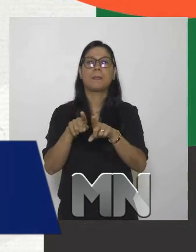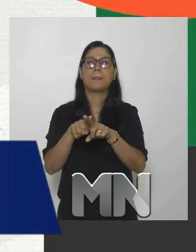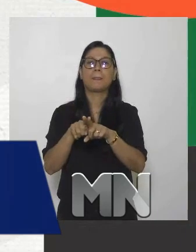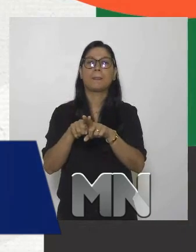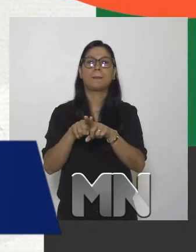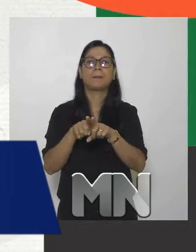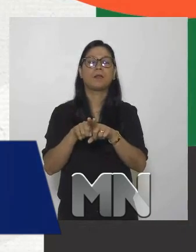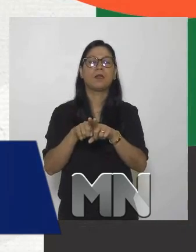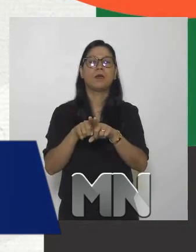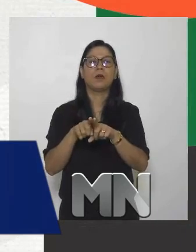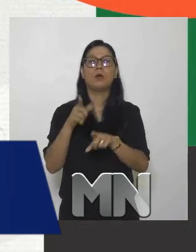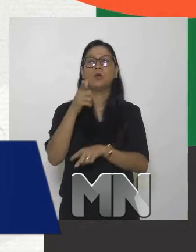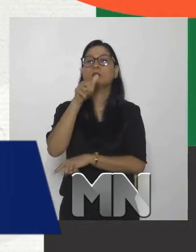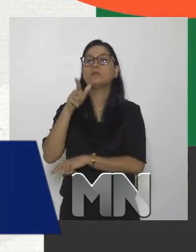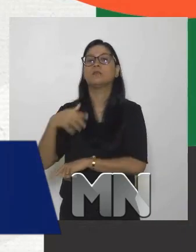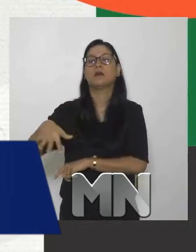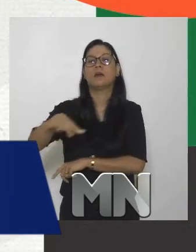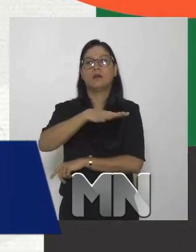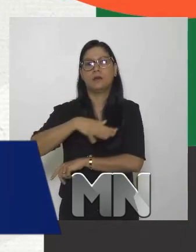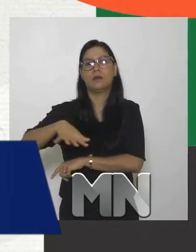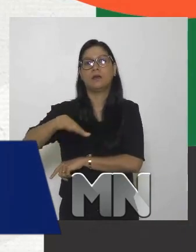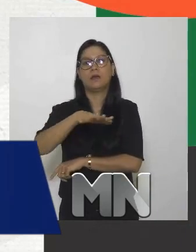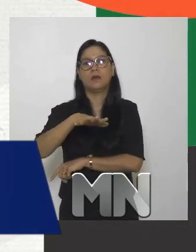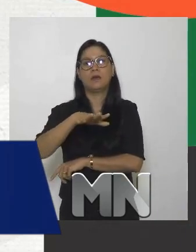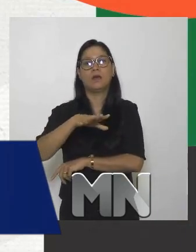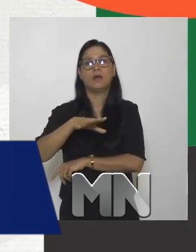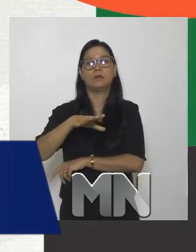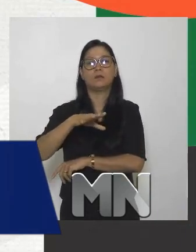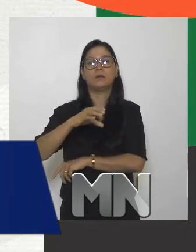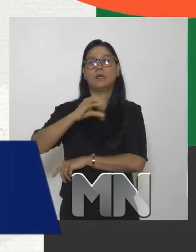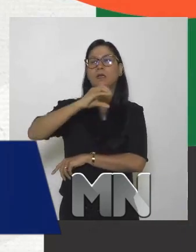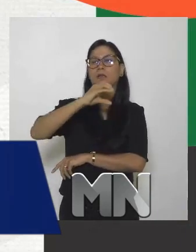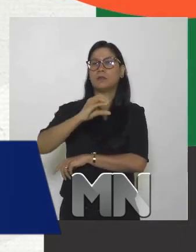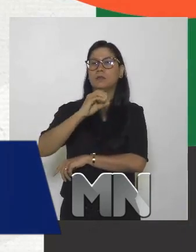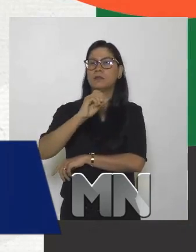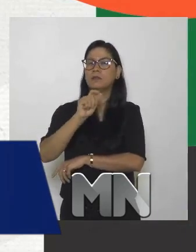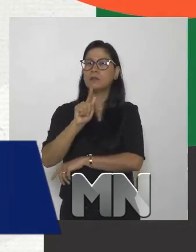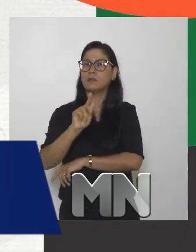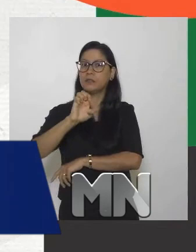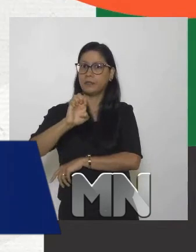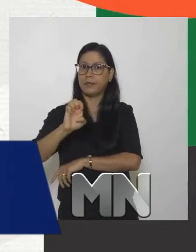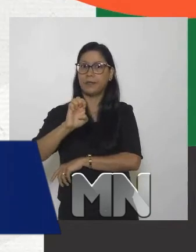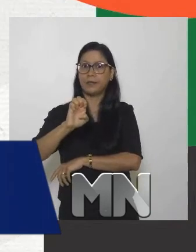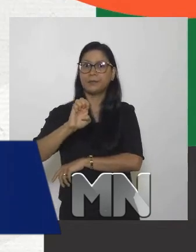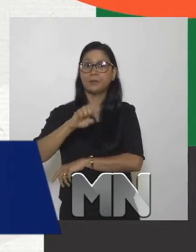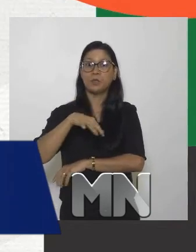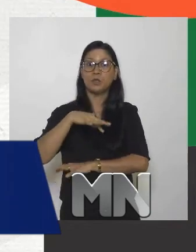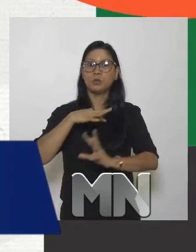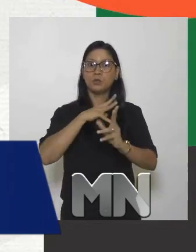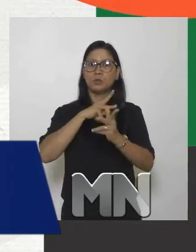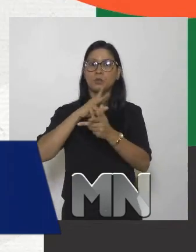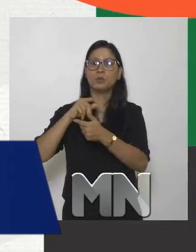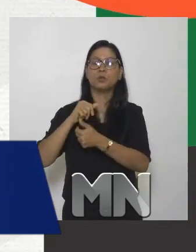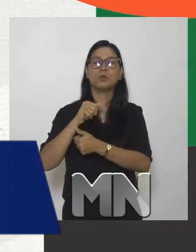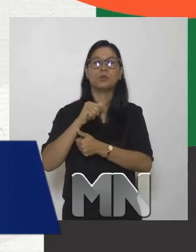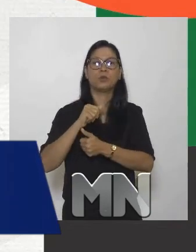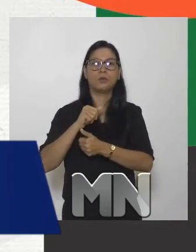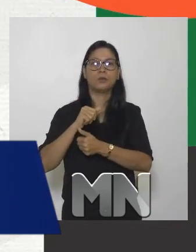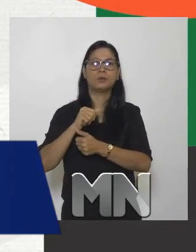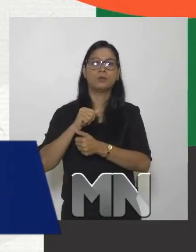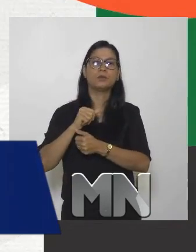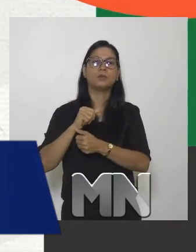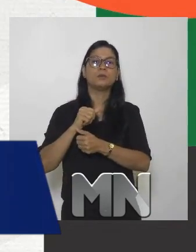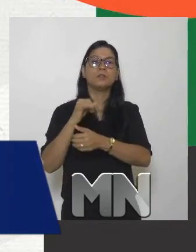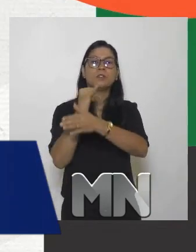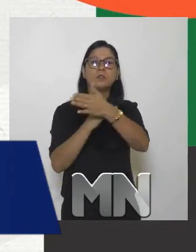ele busca dar ao governo a sua cara. E, a partir disso, tem alta confiança no perfil técnico do